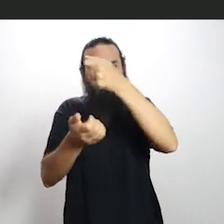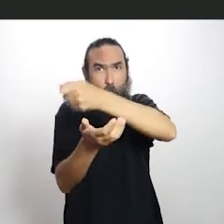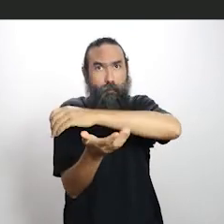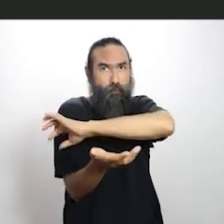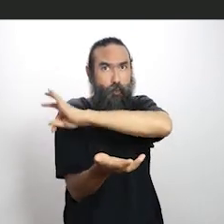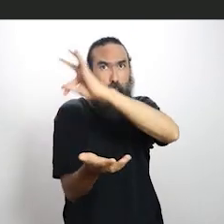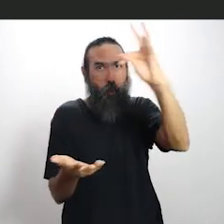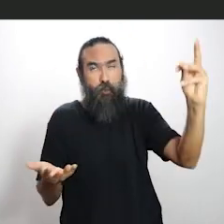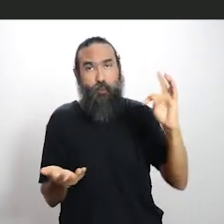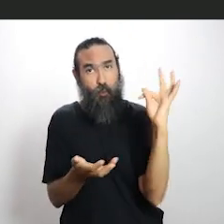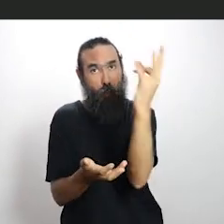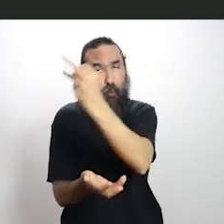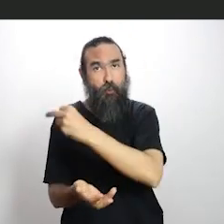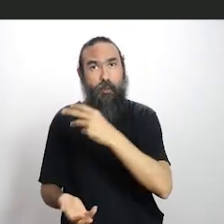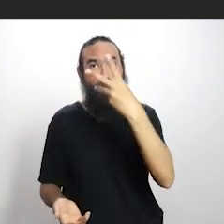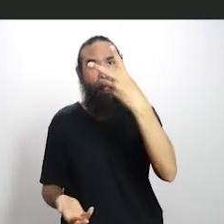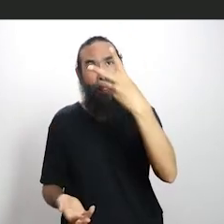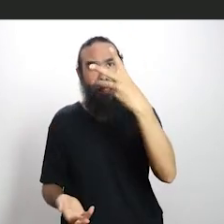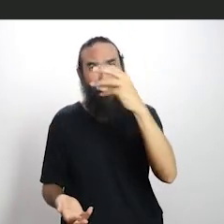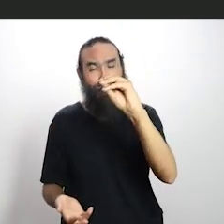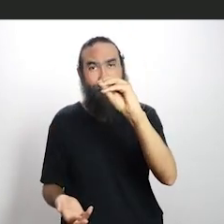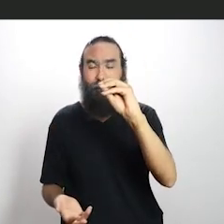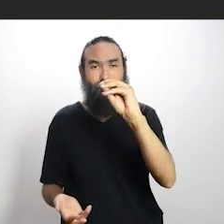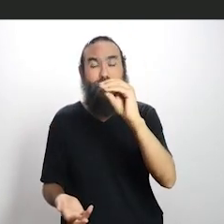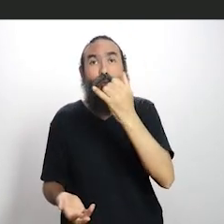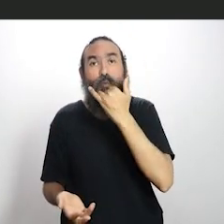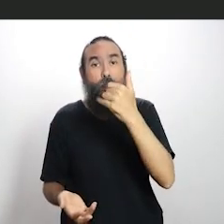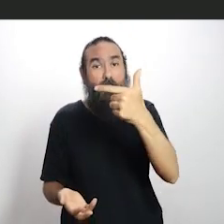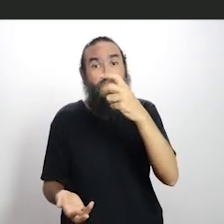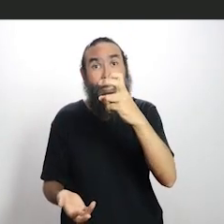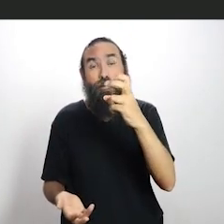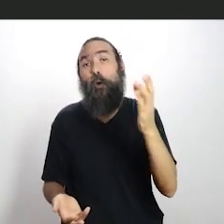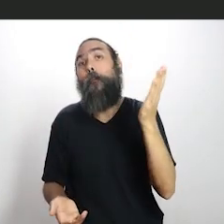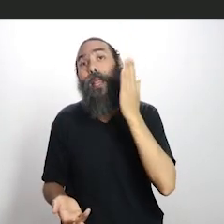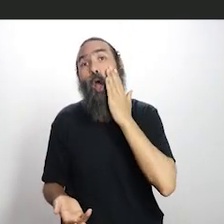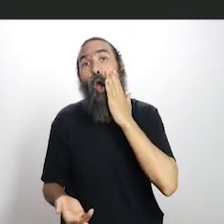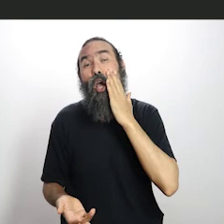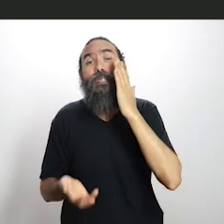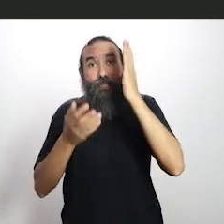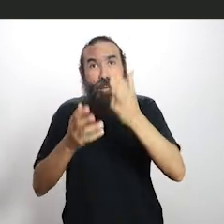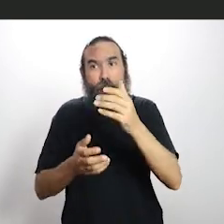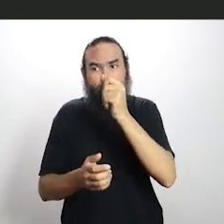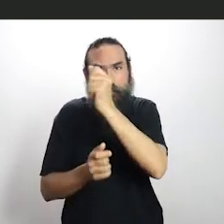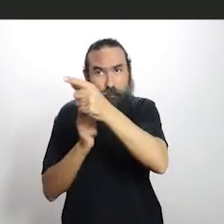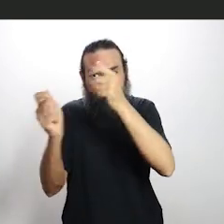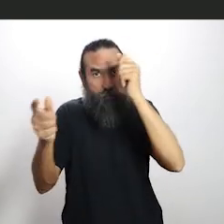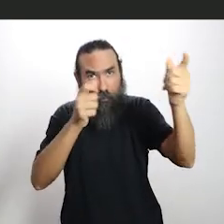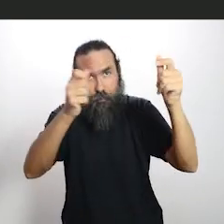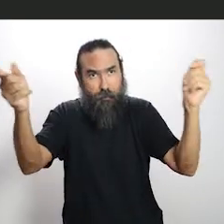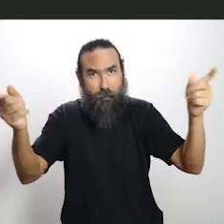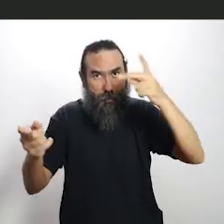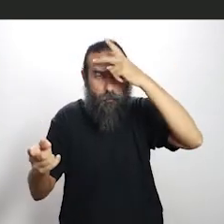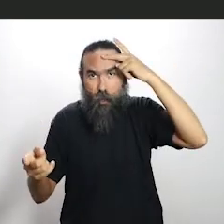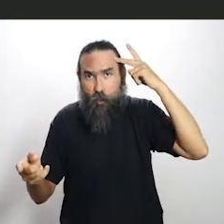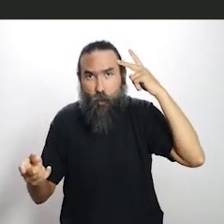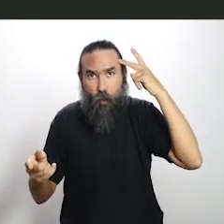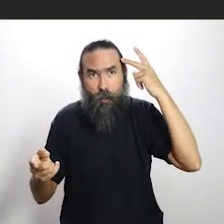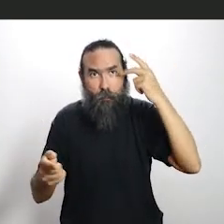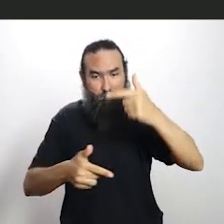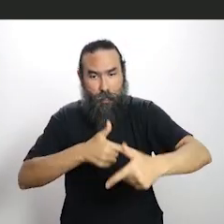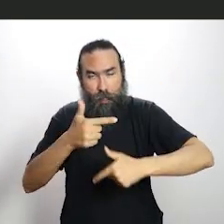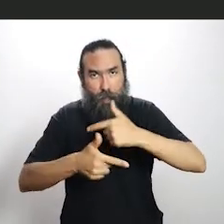138 já de projetos em execução agora durante a pandemia e eu sempre falo isso vocês eu quero